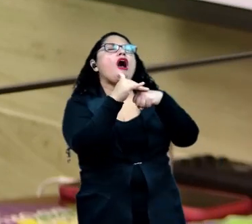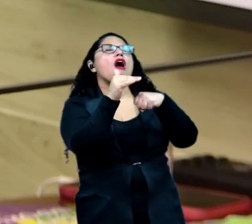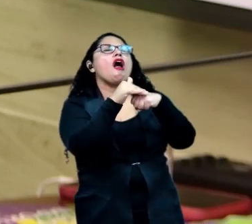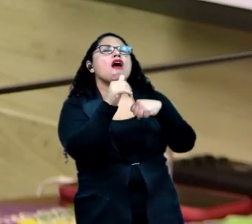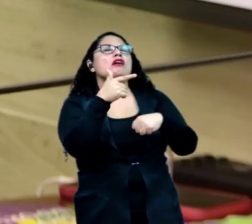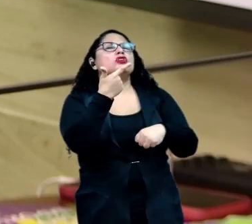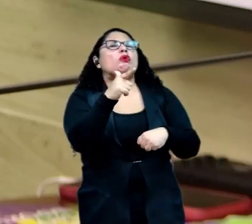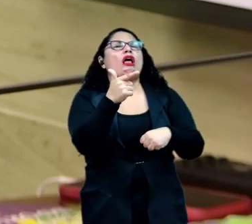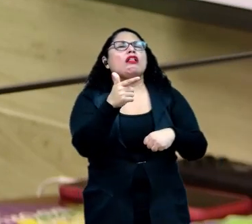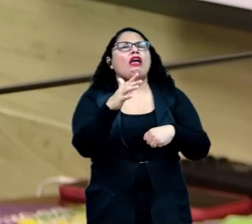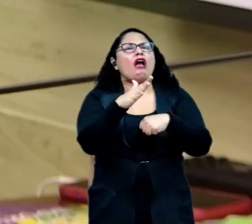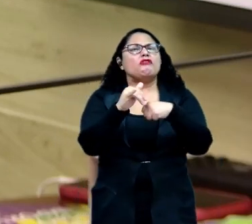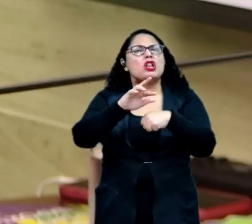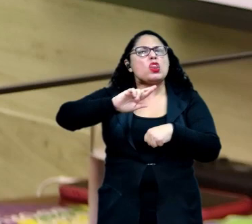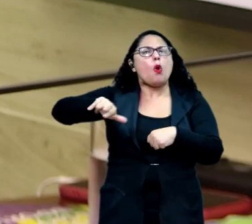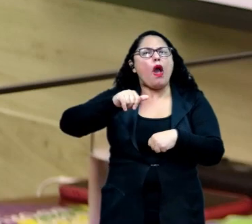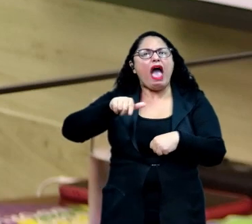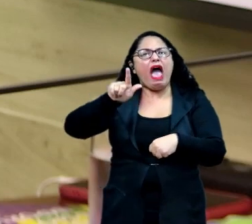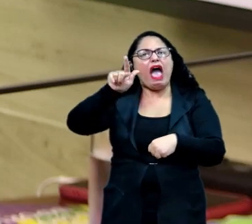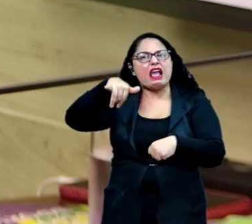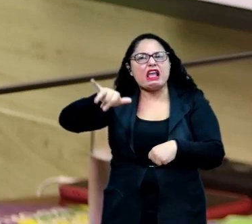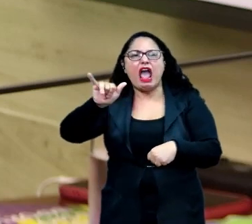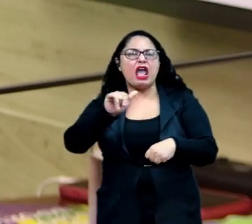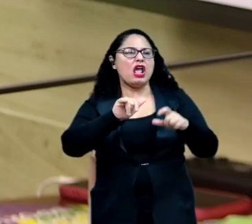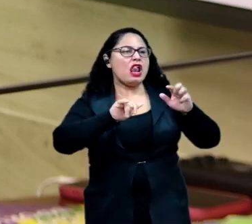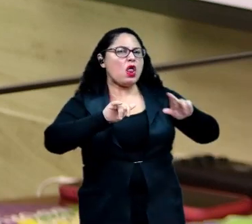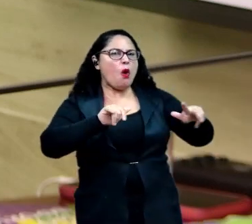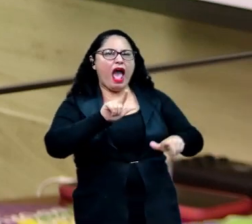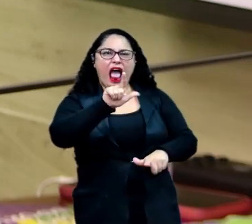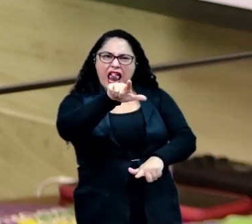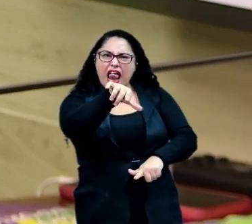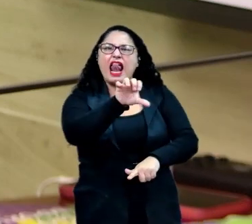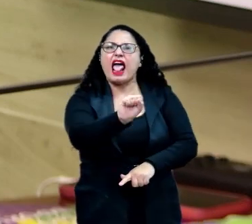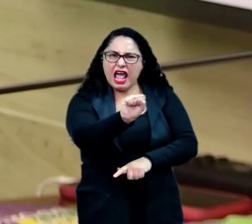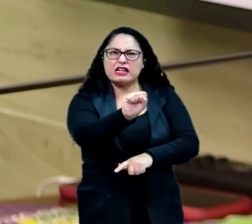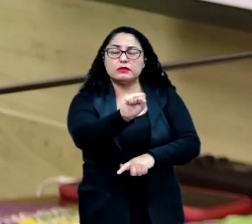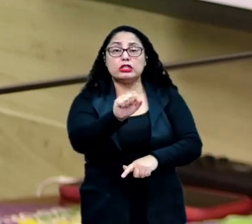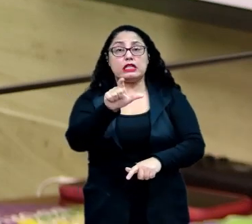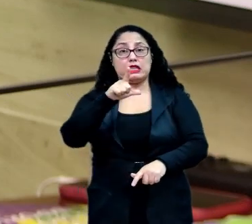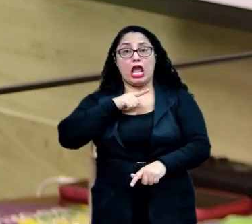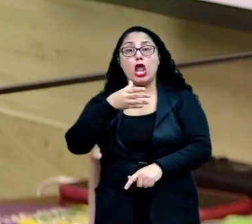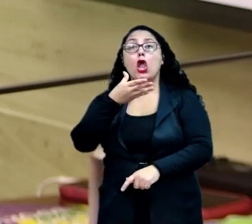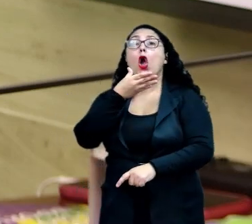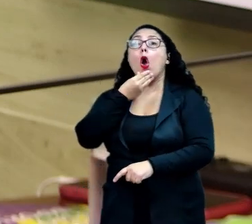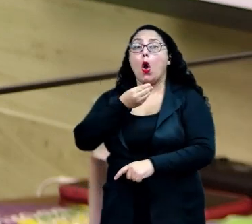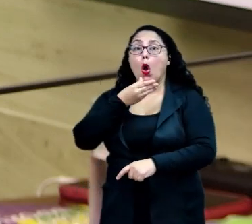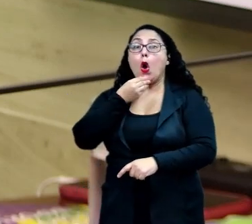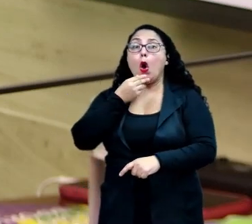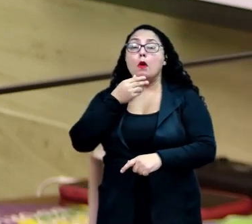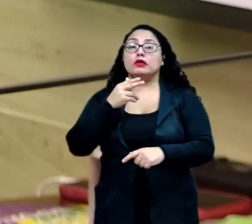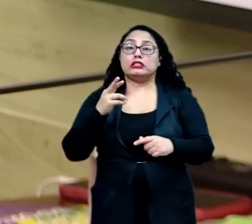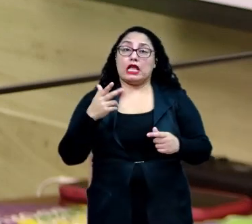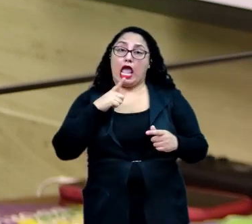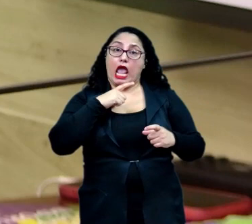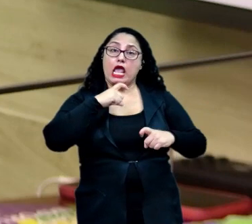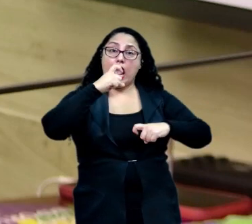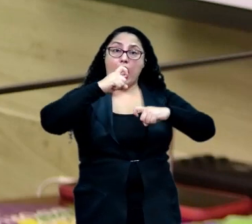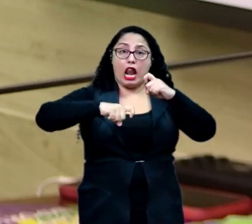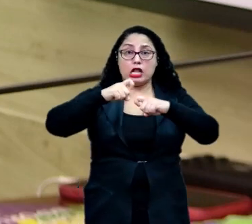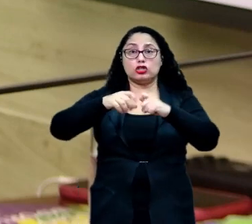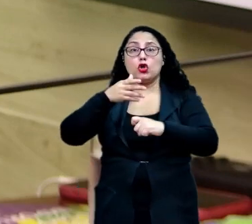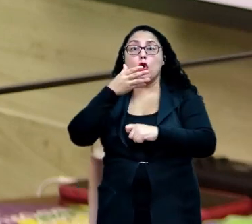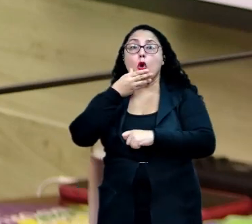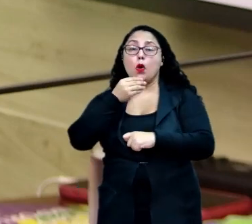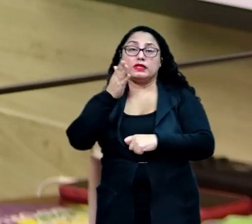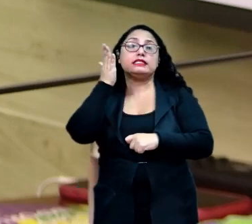Se não fosse afetivamente, não seria gay ou não seria lésbica? Existem homens que mantêm relações sexuais com homens.